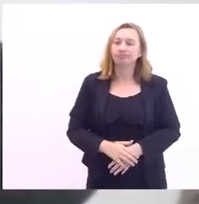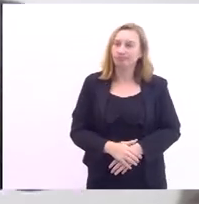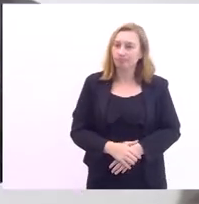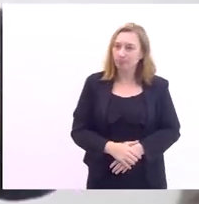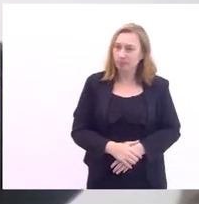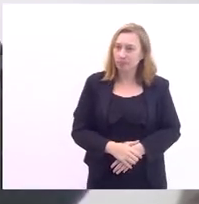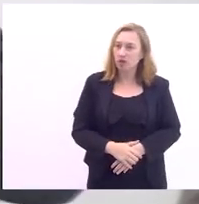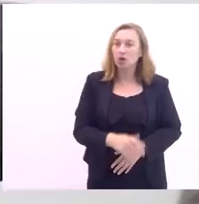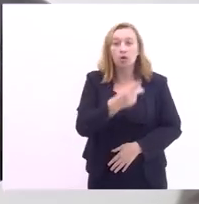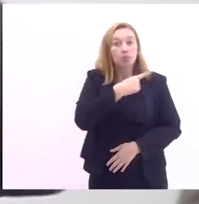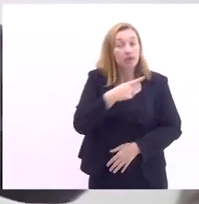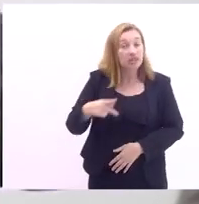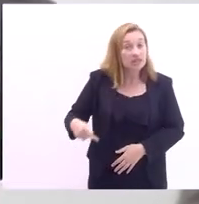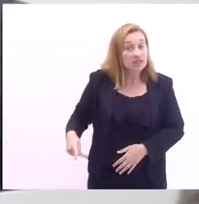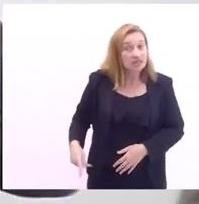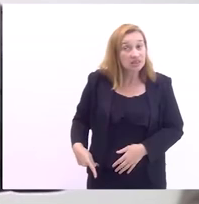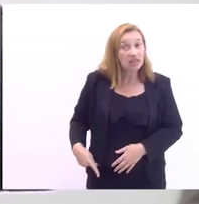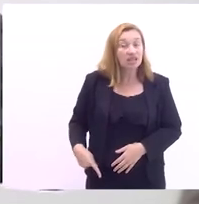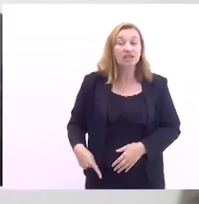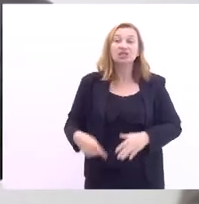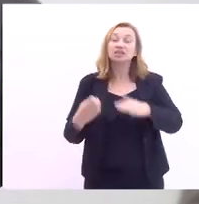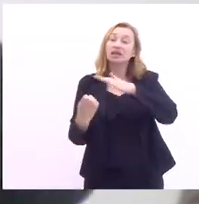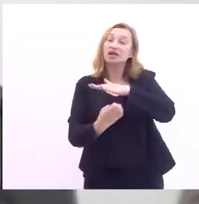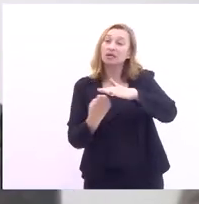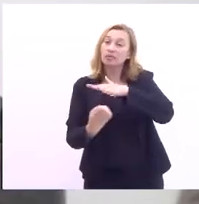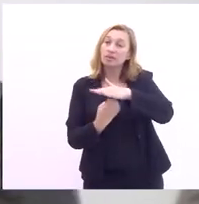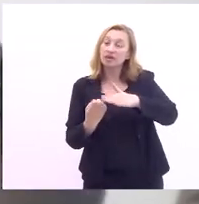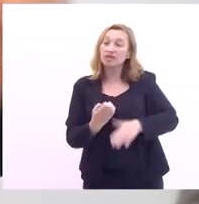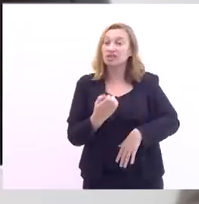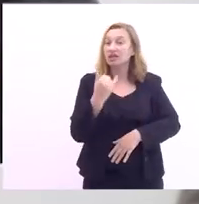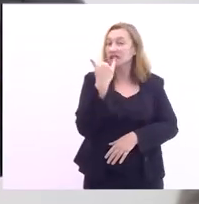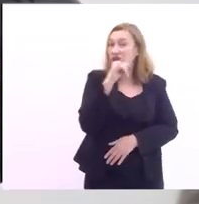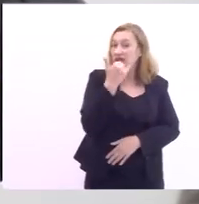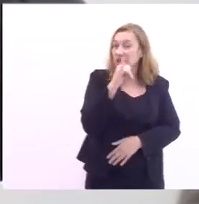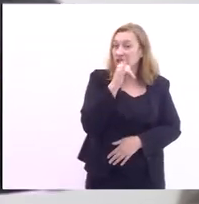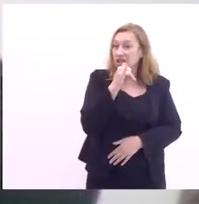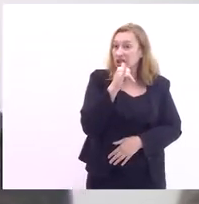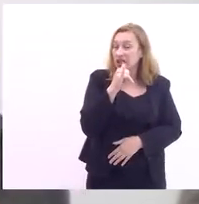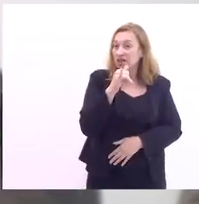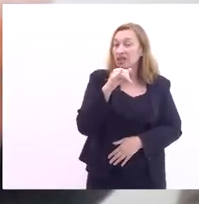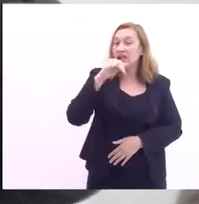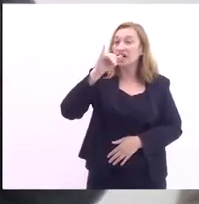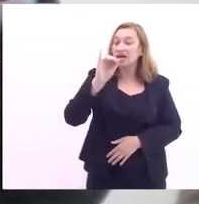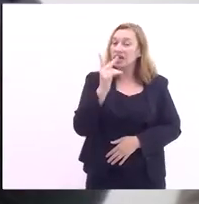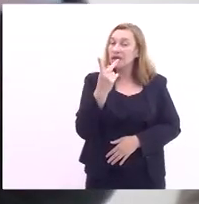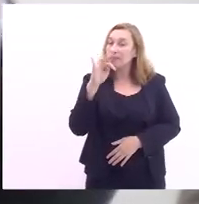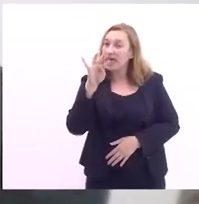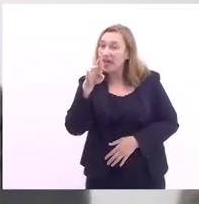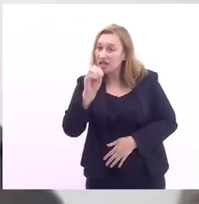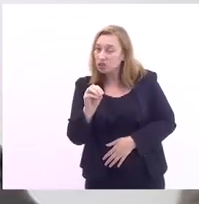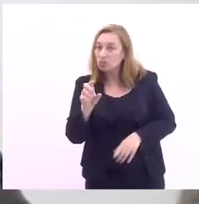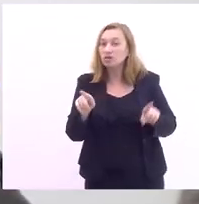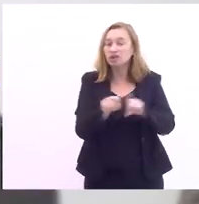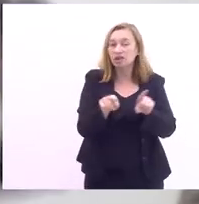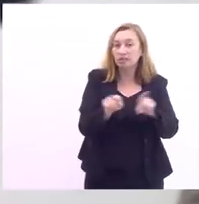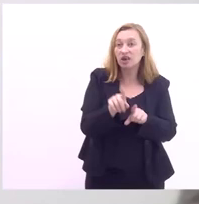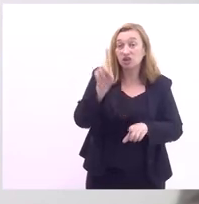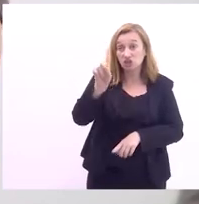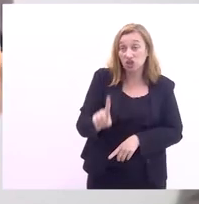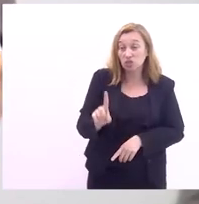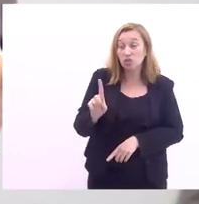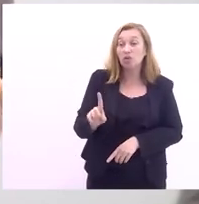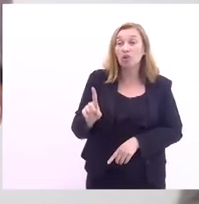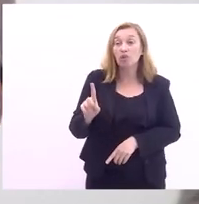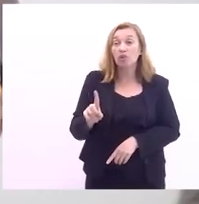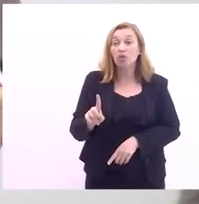o presidente da Agência Nacional de Energia Elétrica, o presidente do Inmetro e o diretor de metrologia legal, por causa